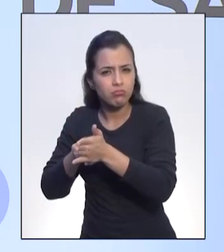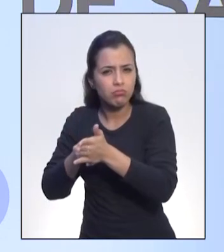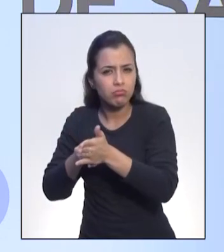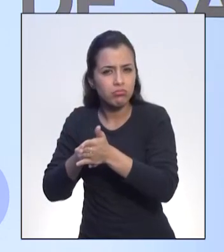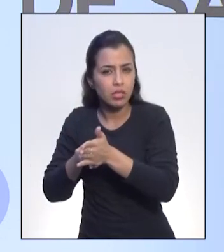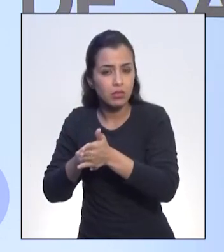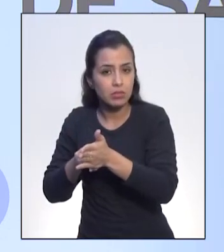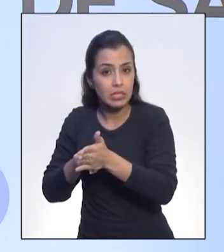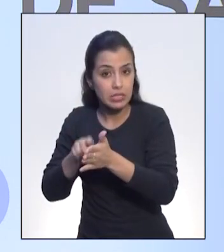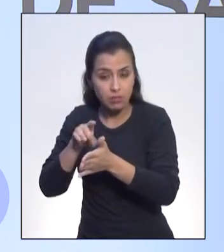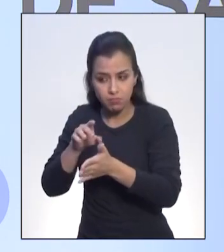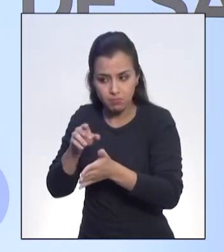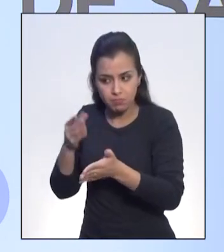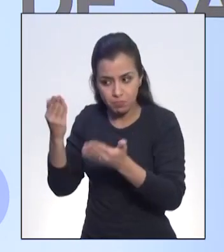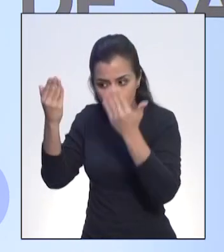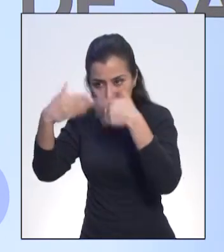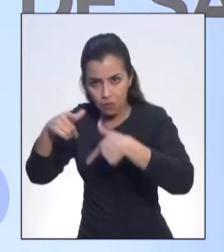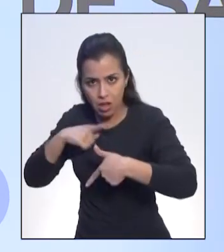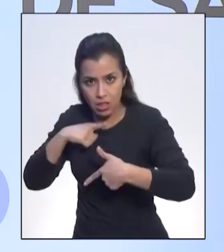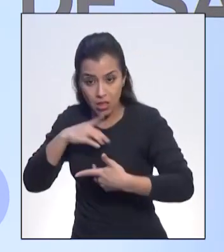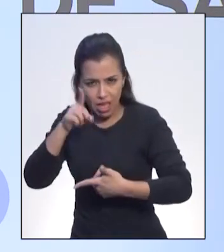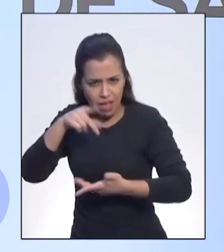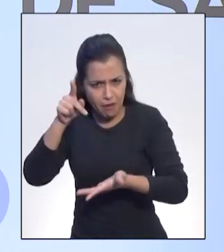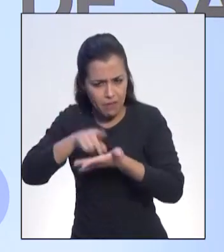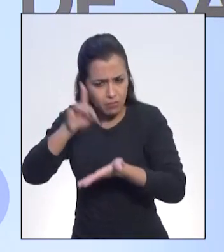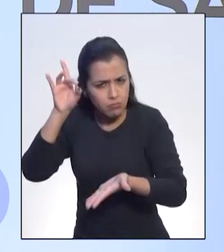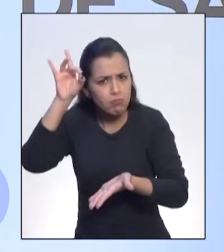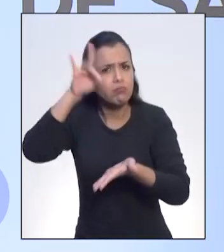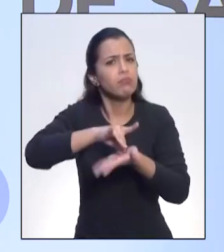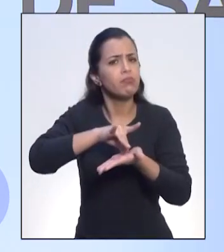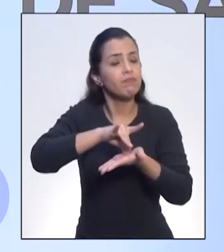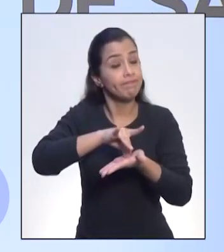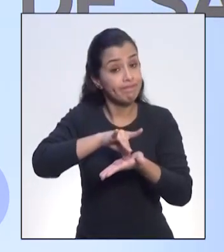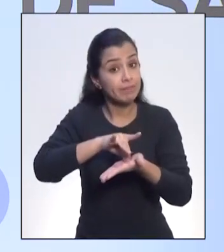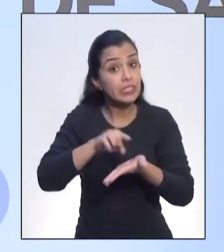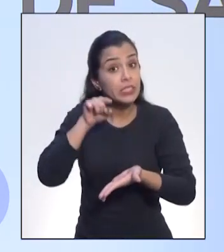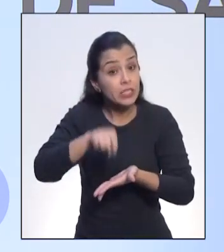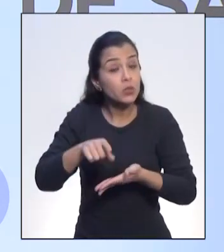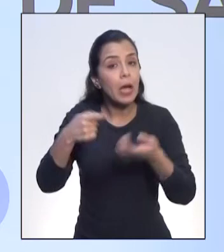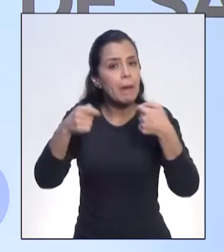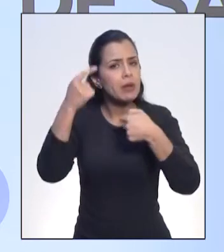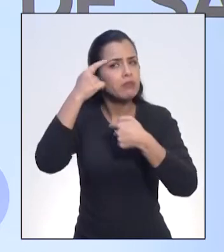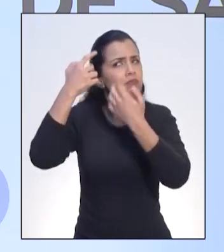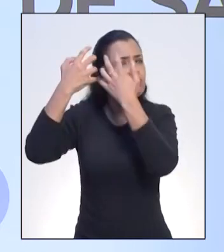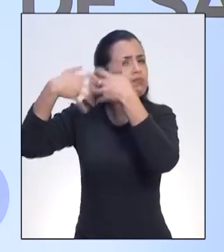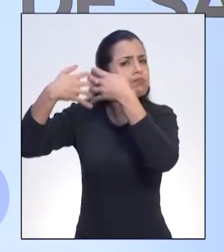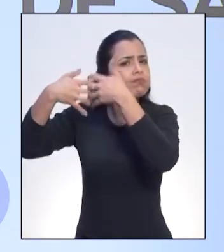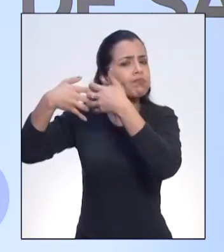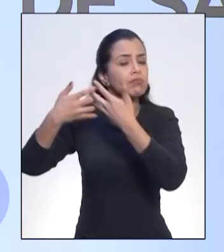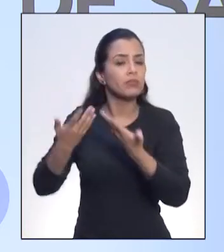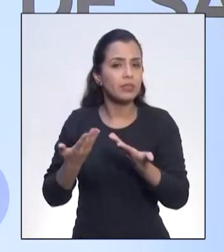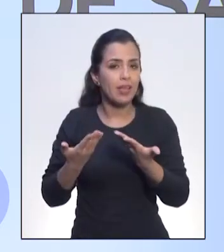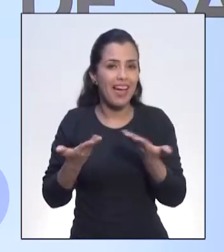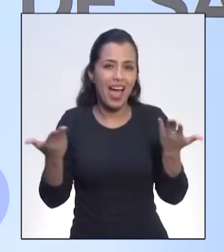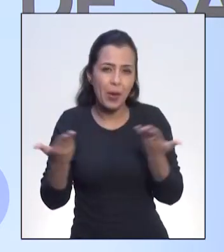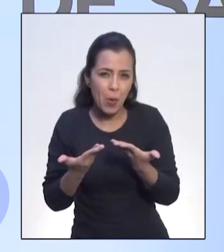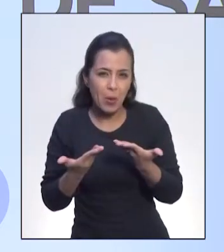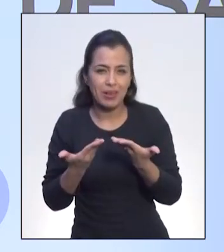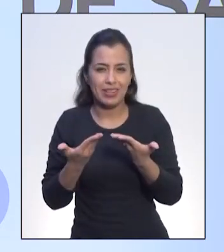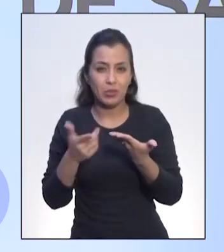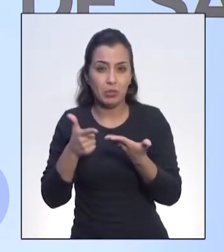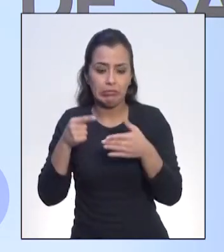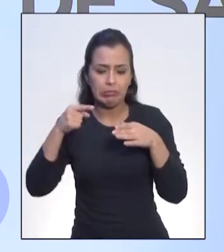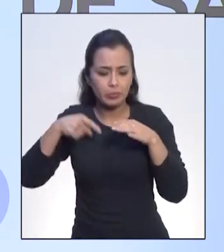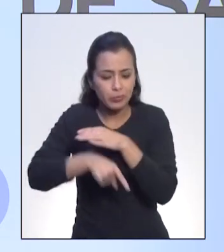verdade absoluta? E aí é nesse ponto que a gente precisa refletir ainda que a gente não tenha um tempo para mergulhar